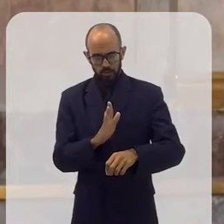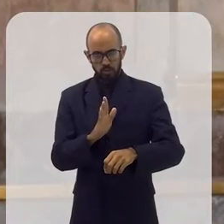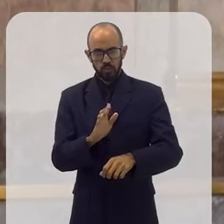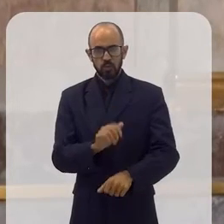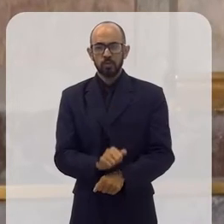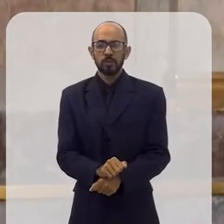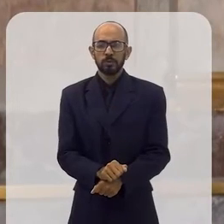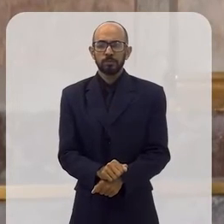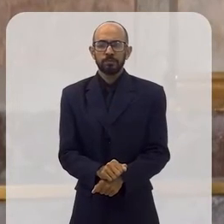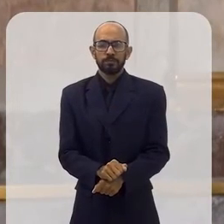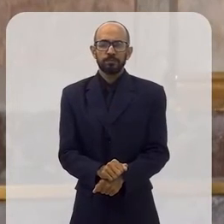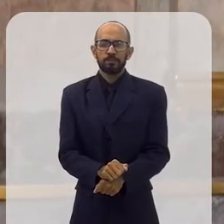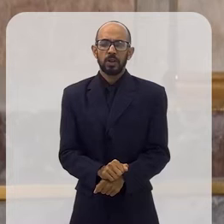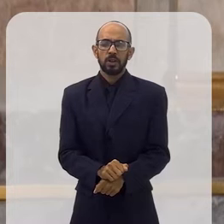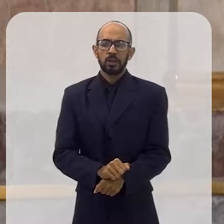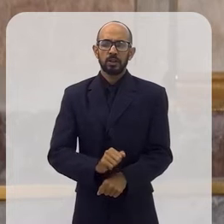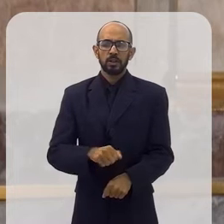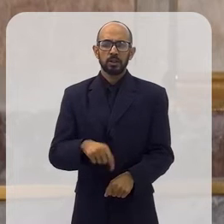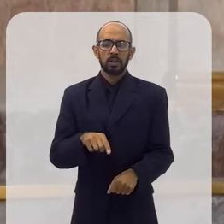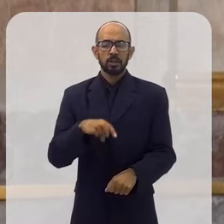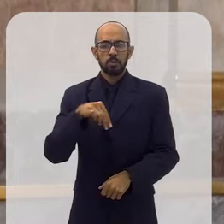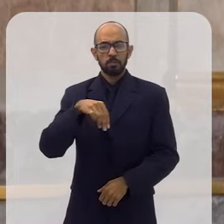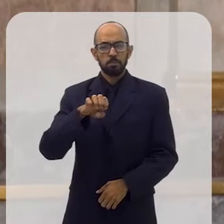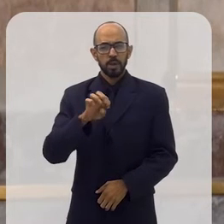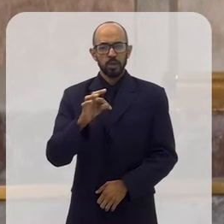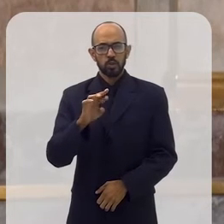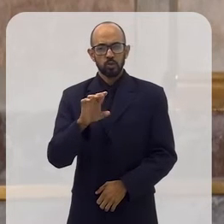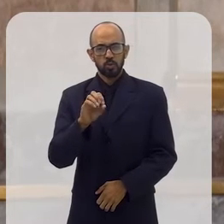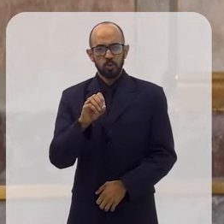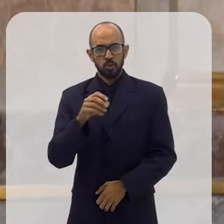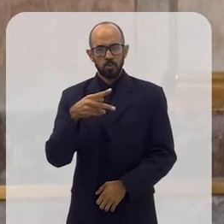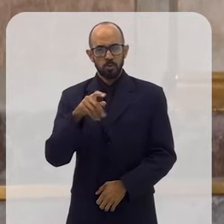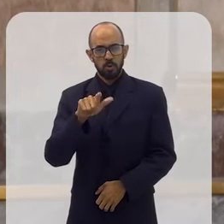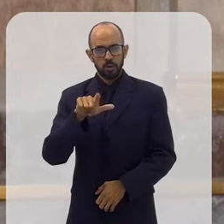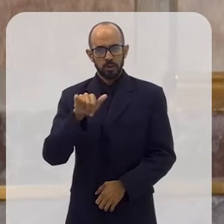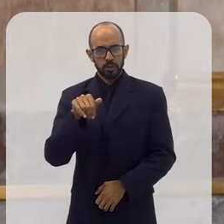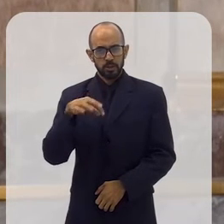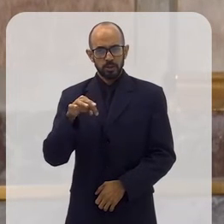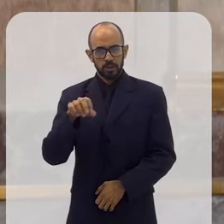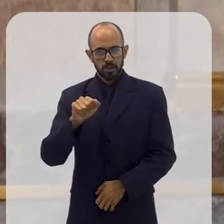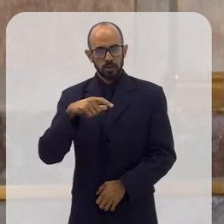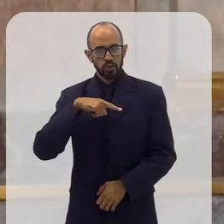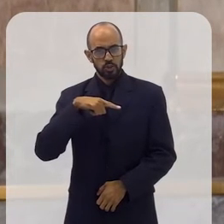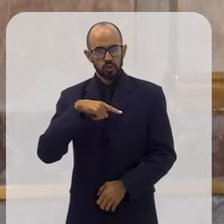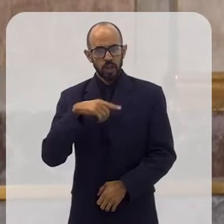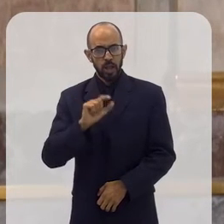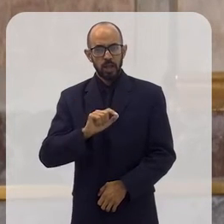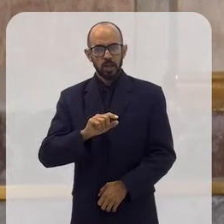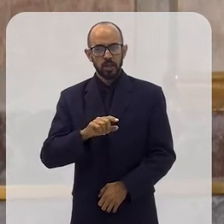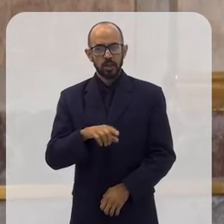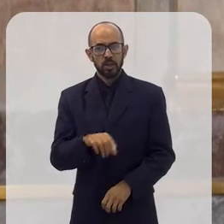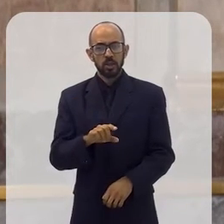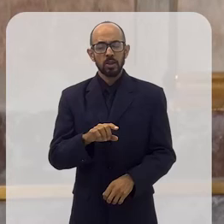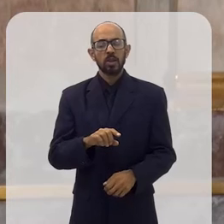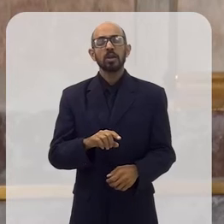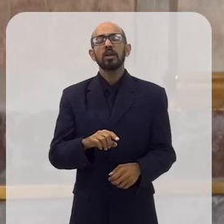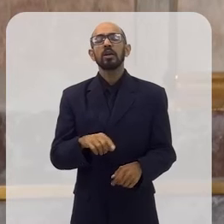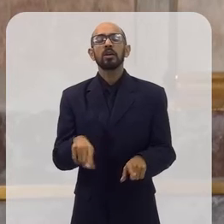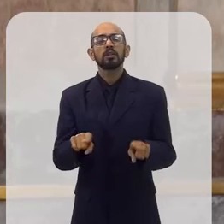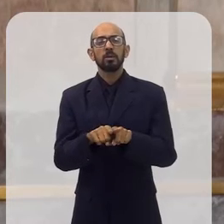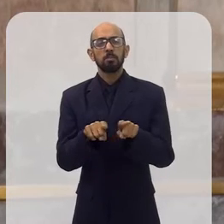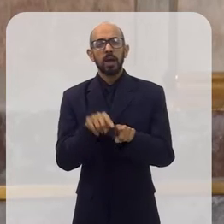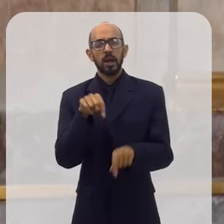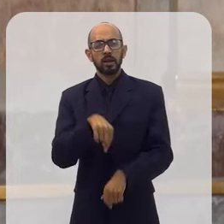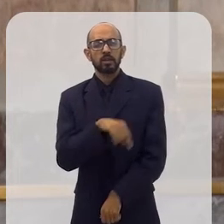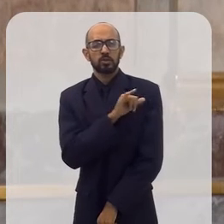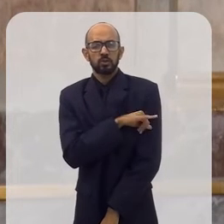a sede em São Paulo, e o metropolita Dom Damasquinos Mansur. E aqui no Rio de Janeiro,